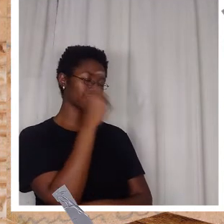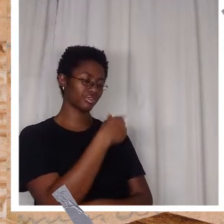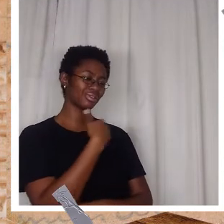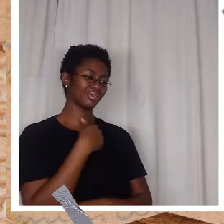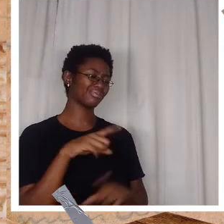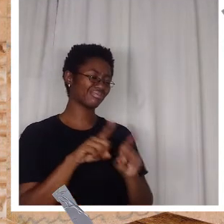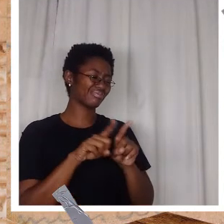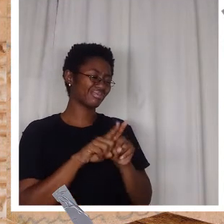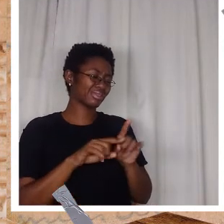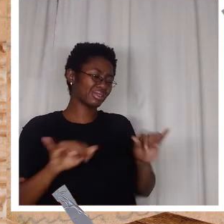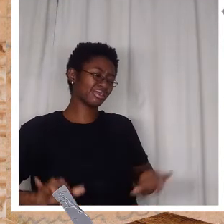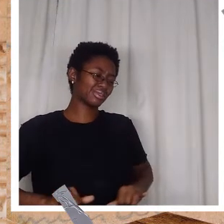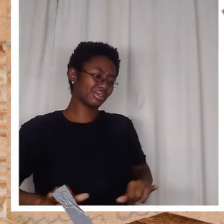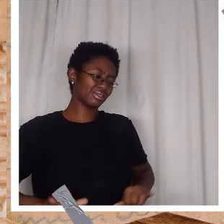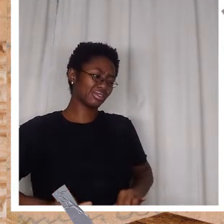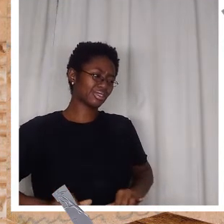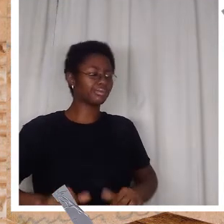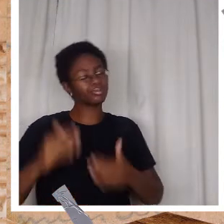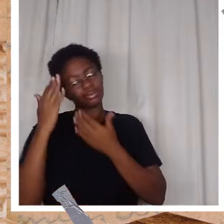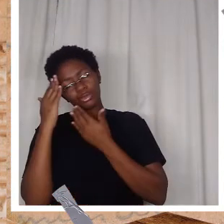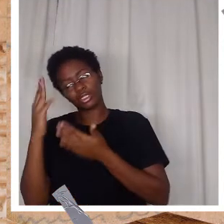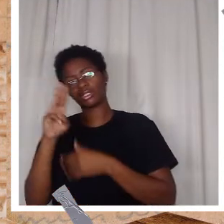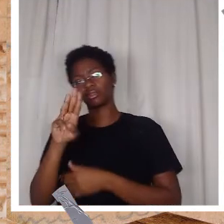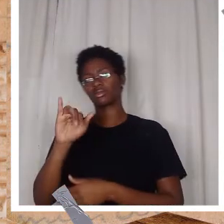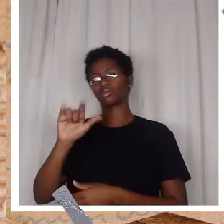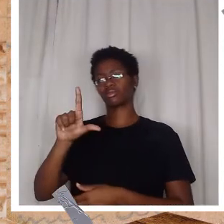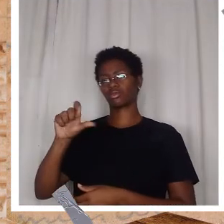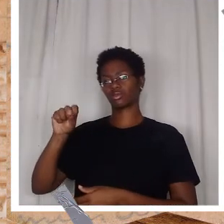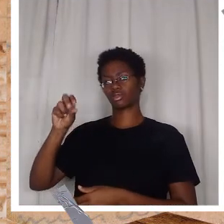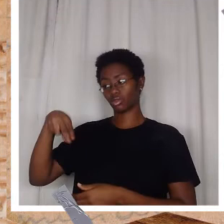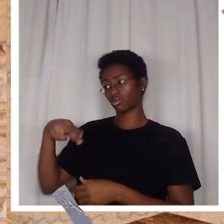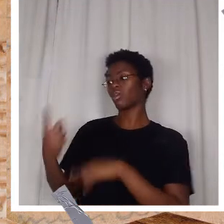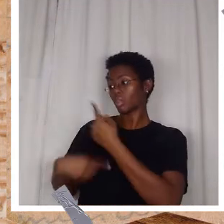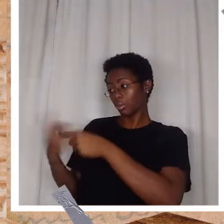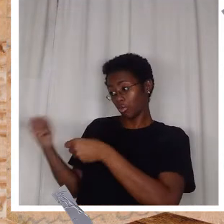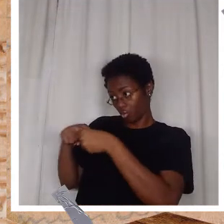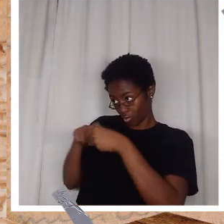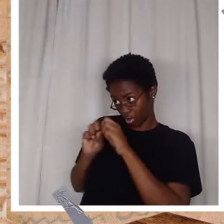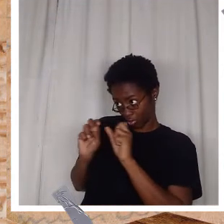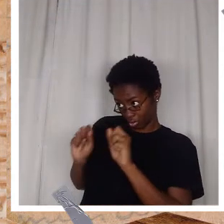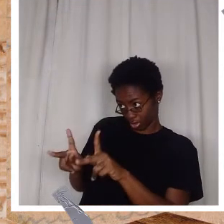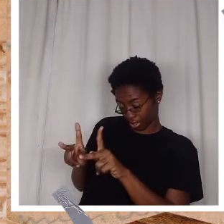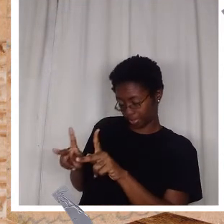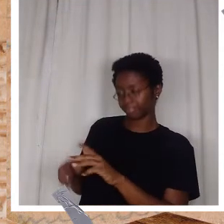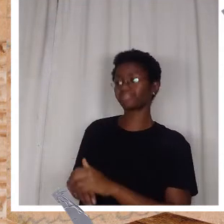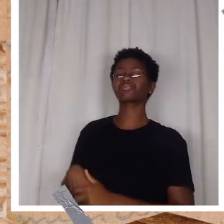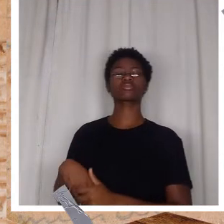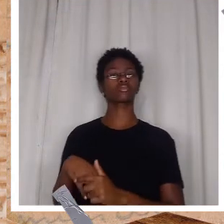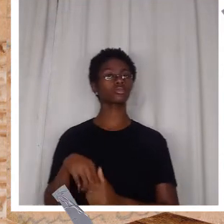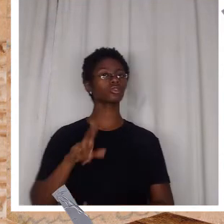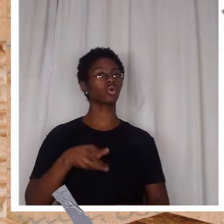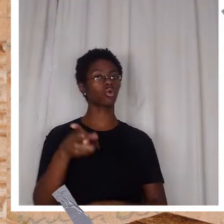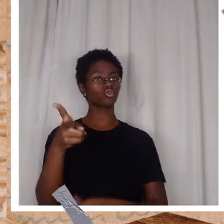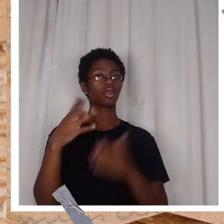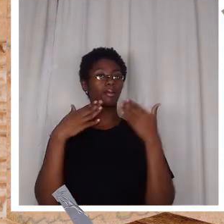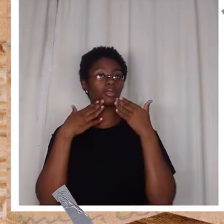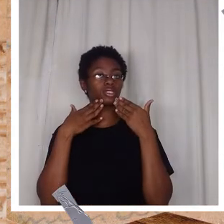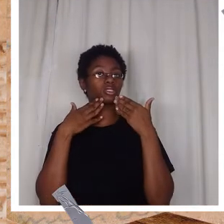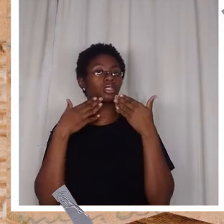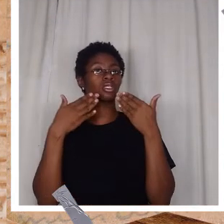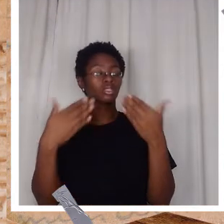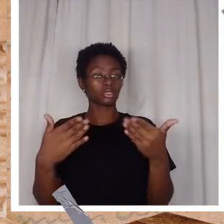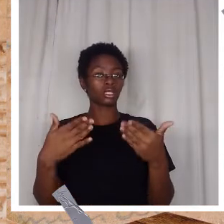mão. Obrigada, Wilson. A gente volta daqui a pouco, tá? Vou seguir aqui com a apresentação.